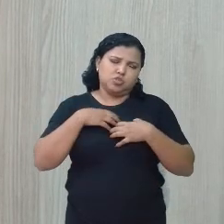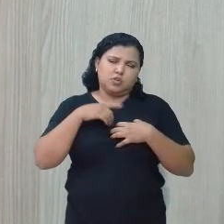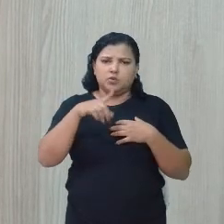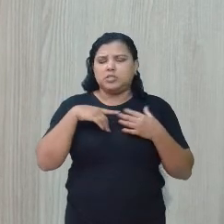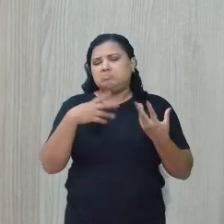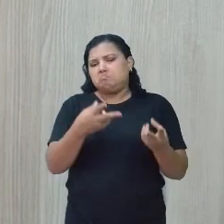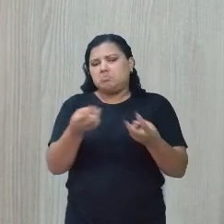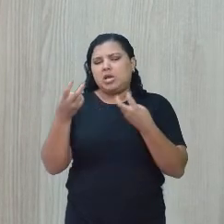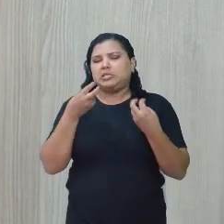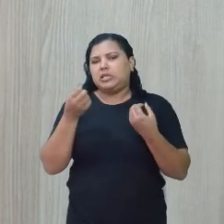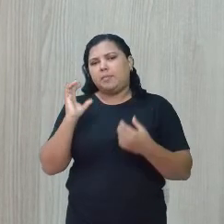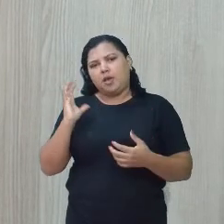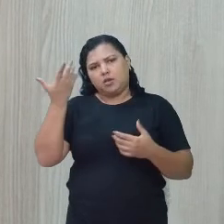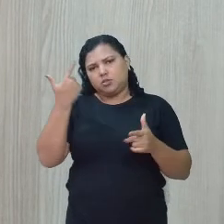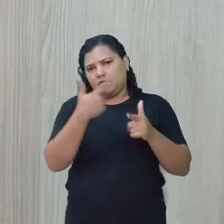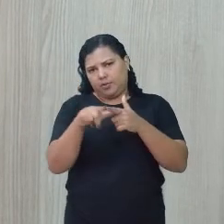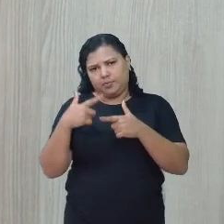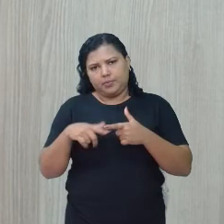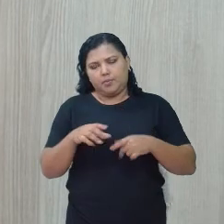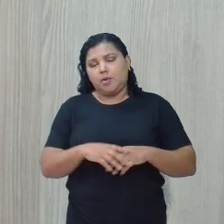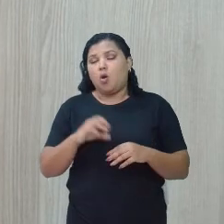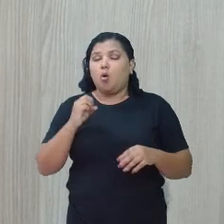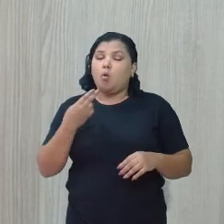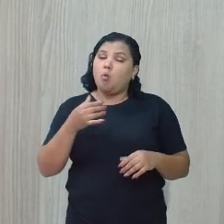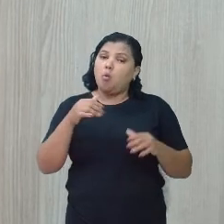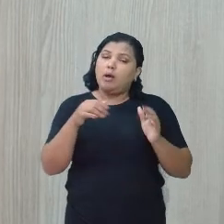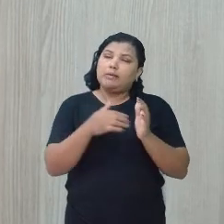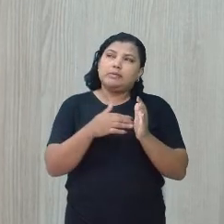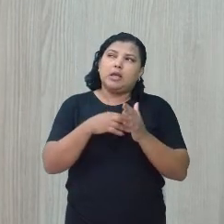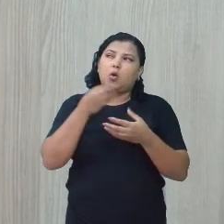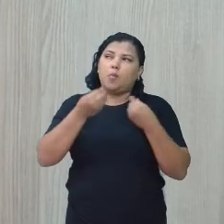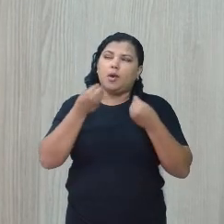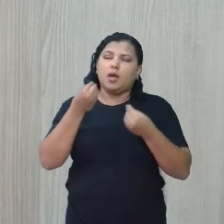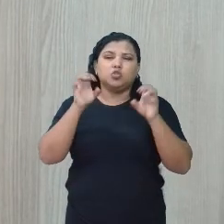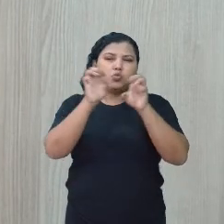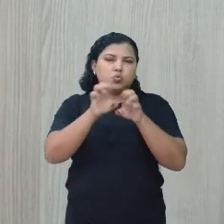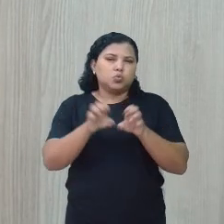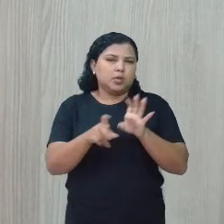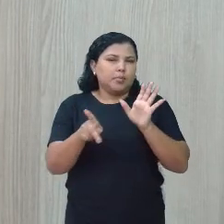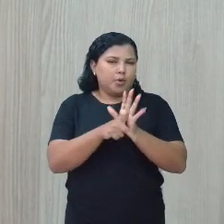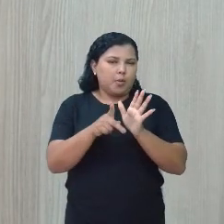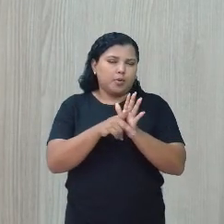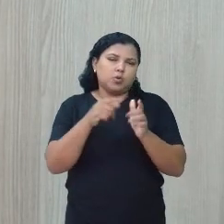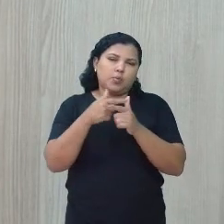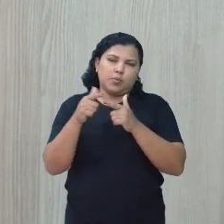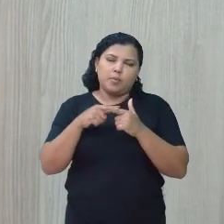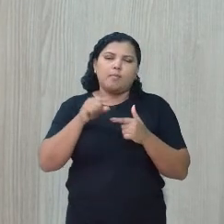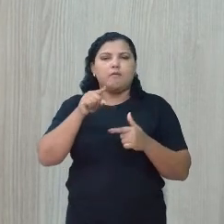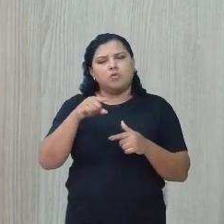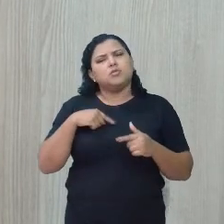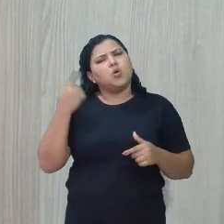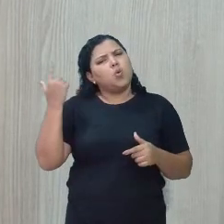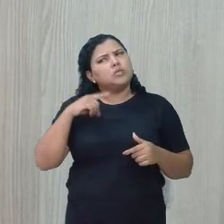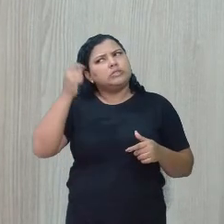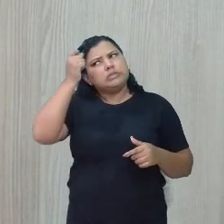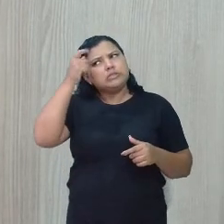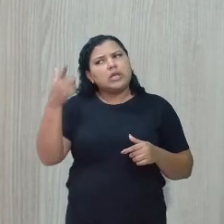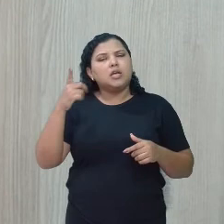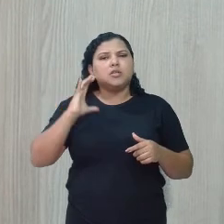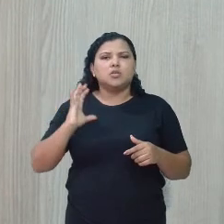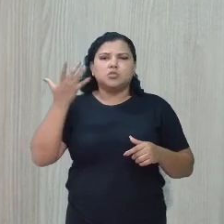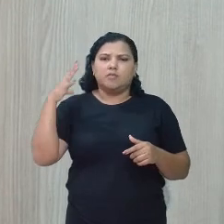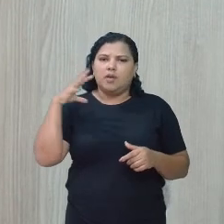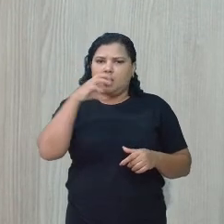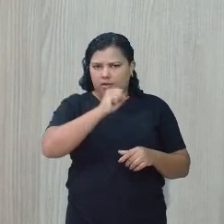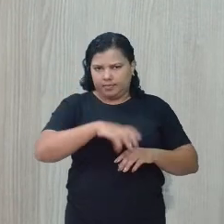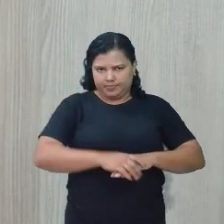se identifica com a resolução do problema, ou até mesmo a estrutura que o problema está montado, que aí dá para você uma ideia de resolução mais